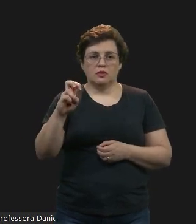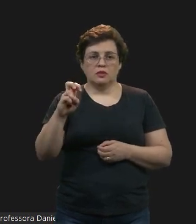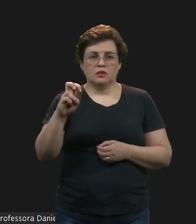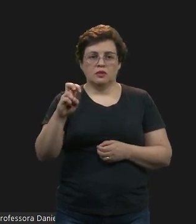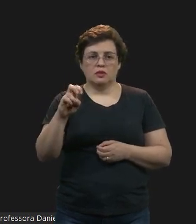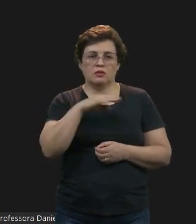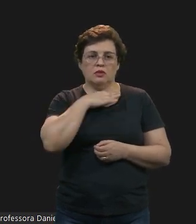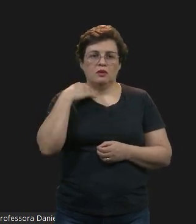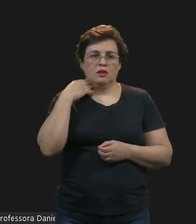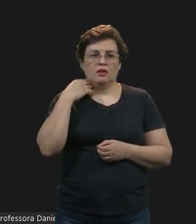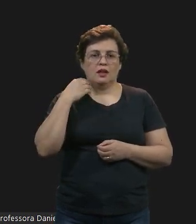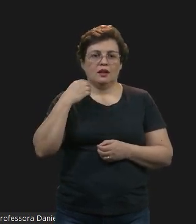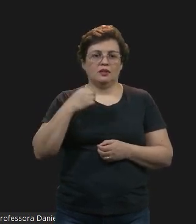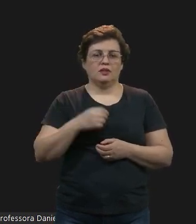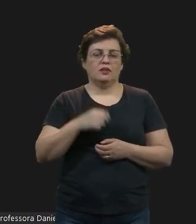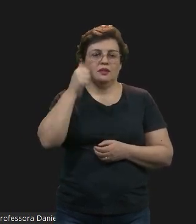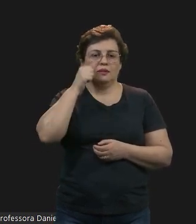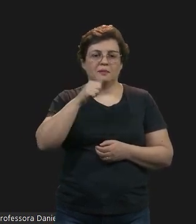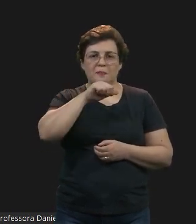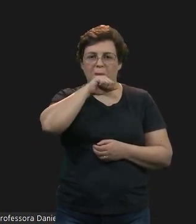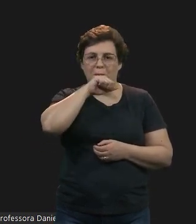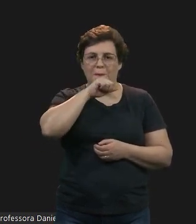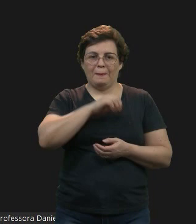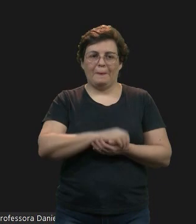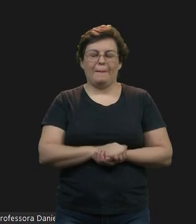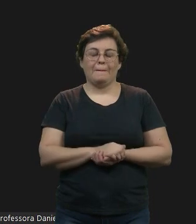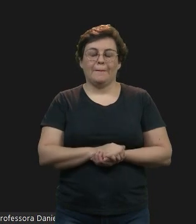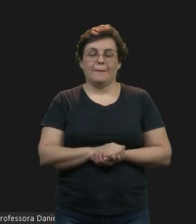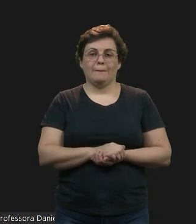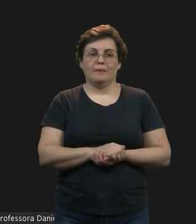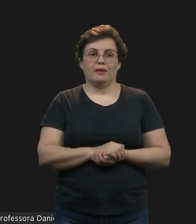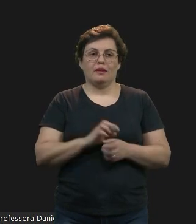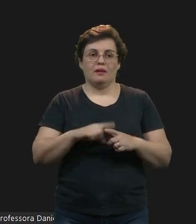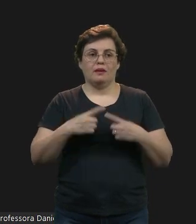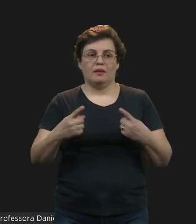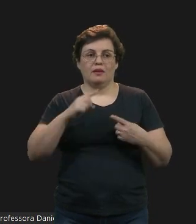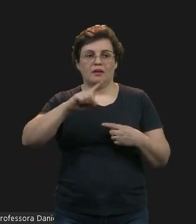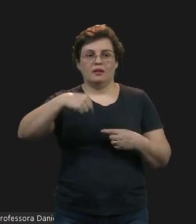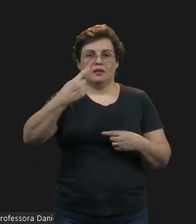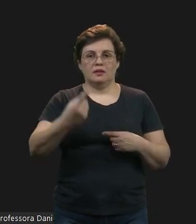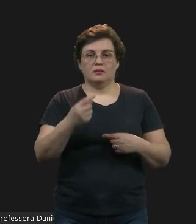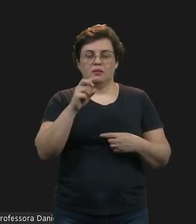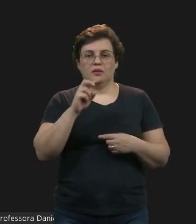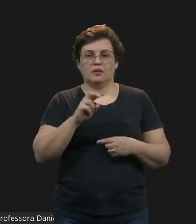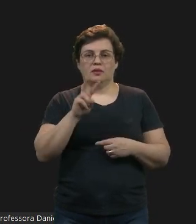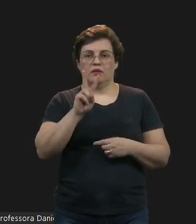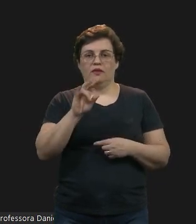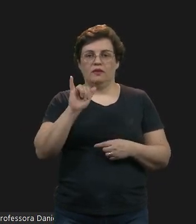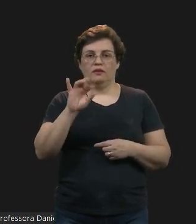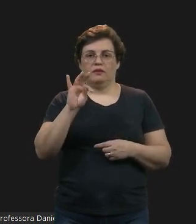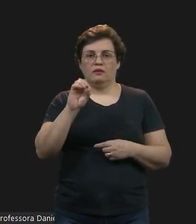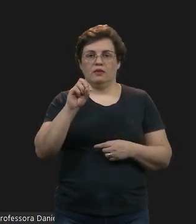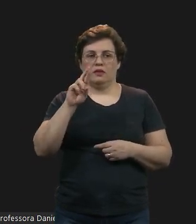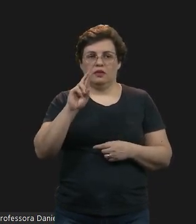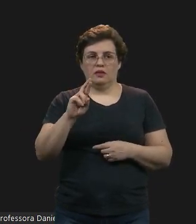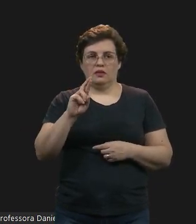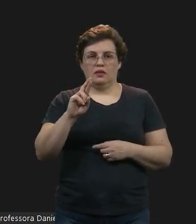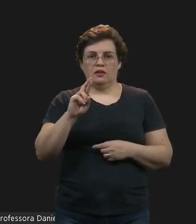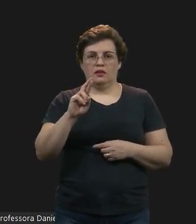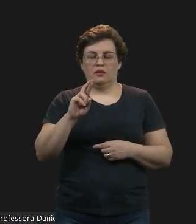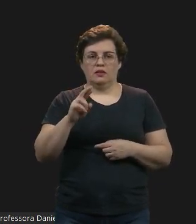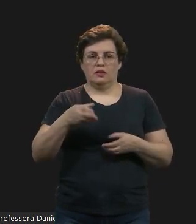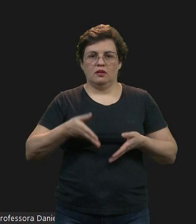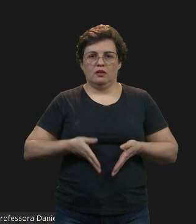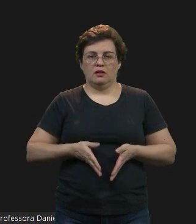Maria Aparecida. Mas em 2006, conheceu seu terceiro amor, Vitor Hugo, do qual carinhosamente o chamava